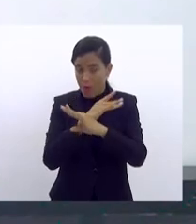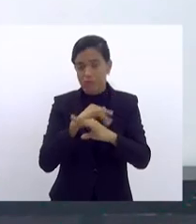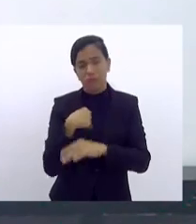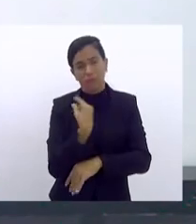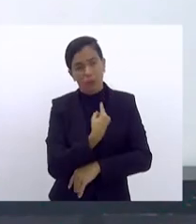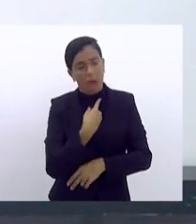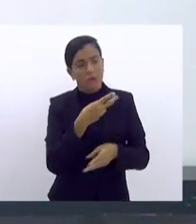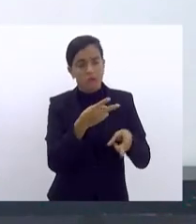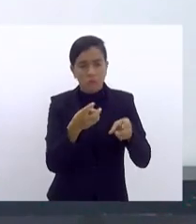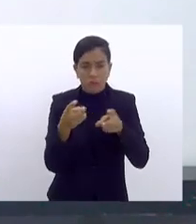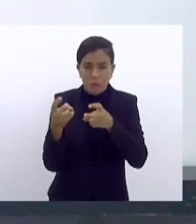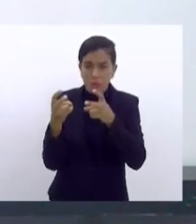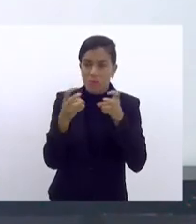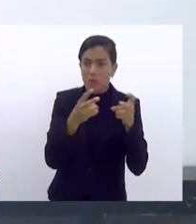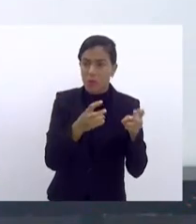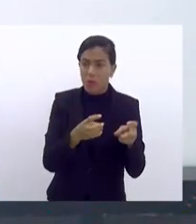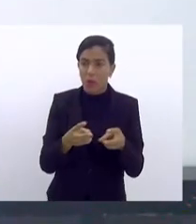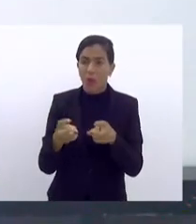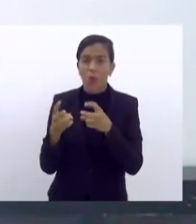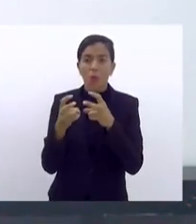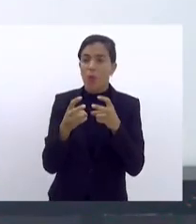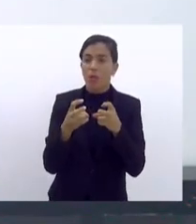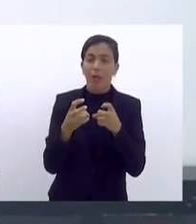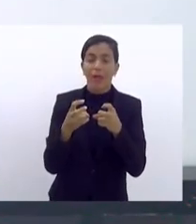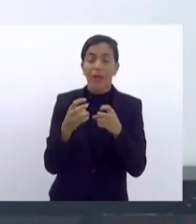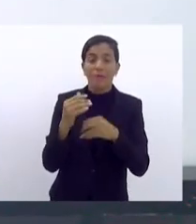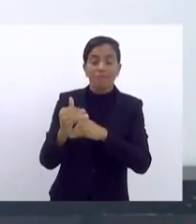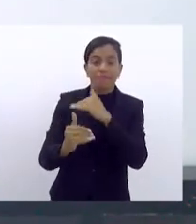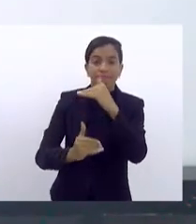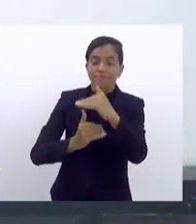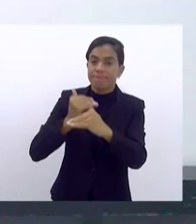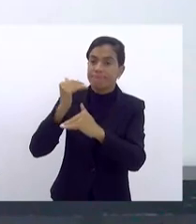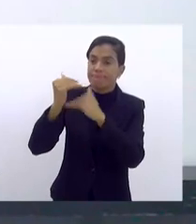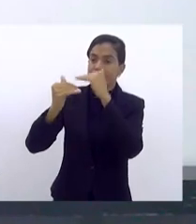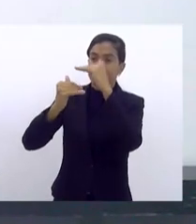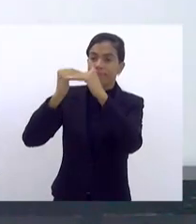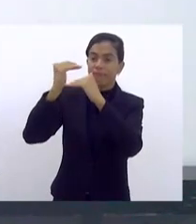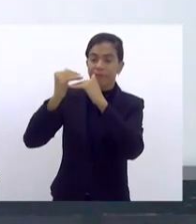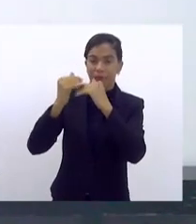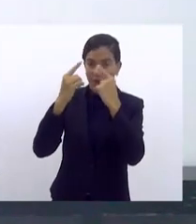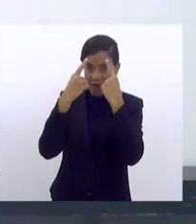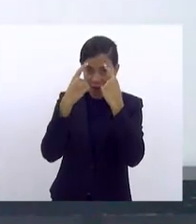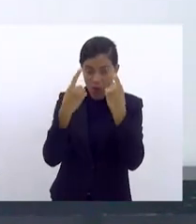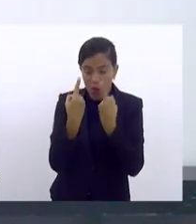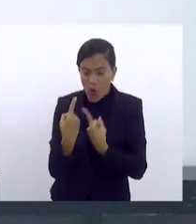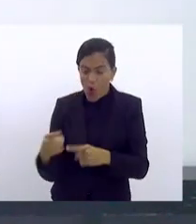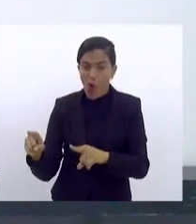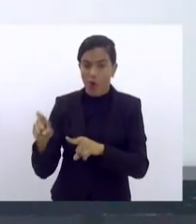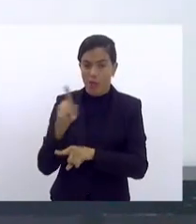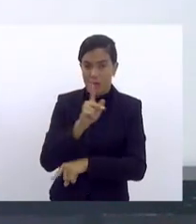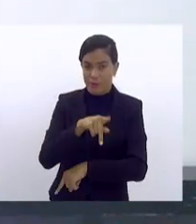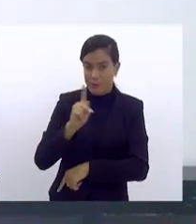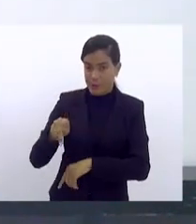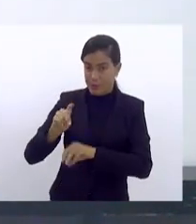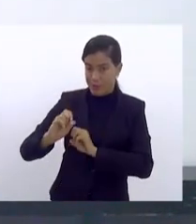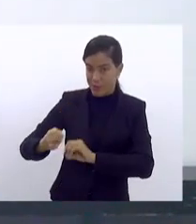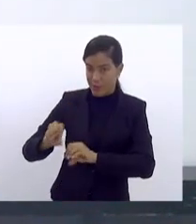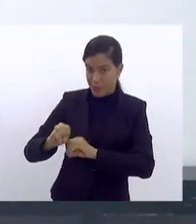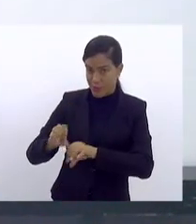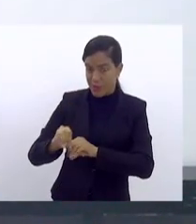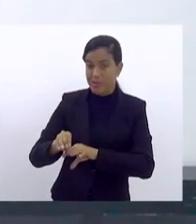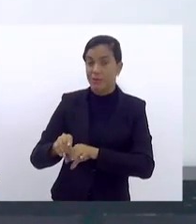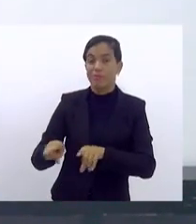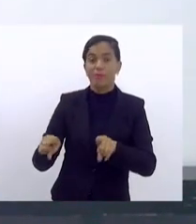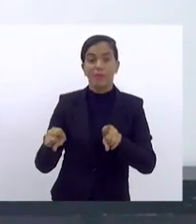observou o escalonamento da violência contra profissionais de educação de modo geral e entre